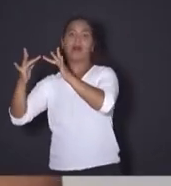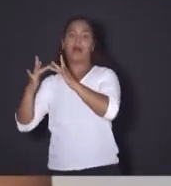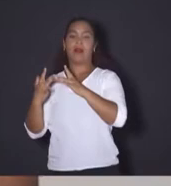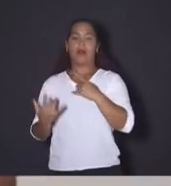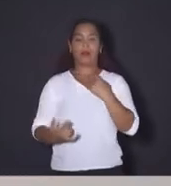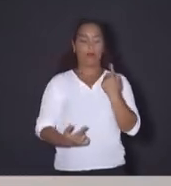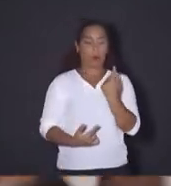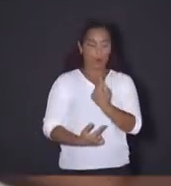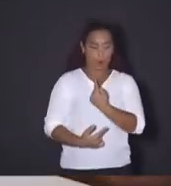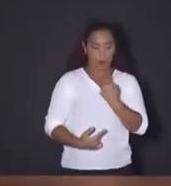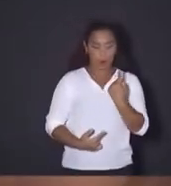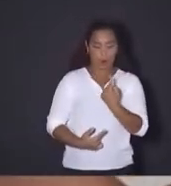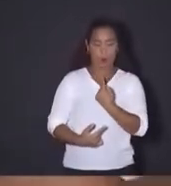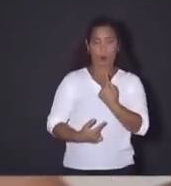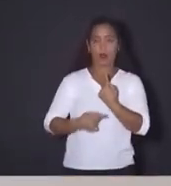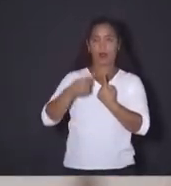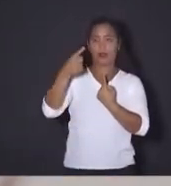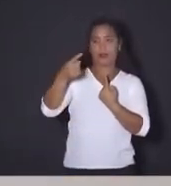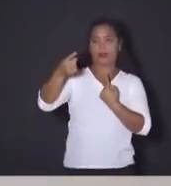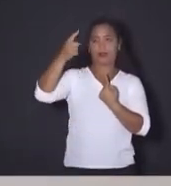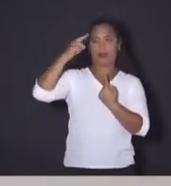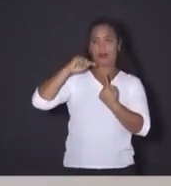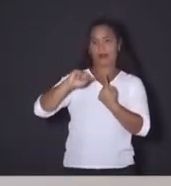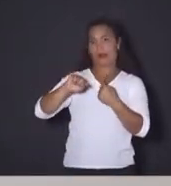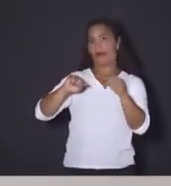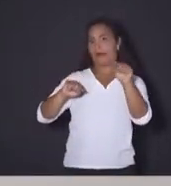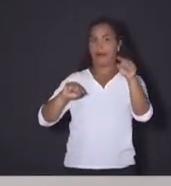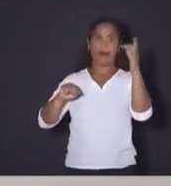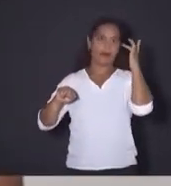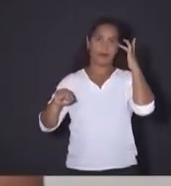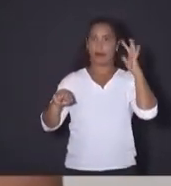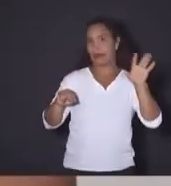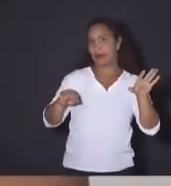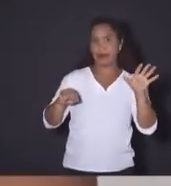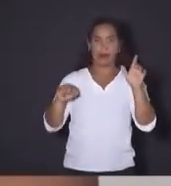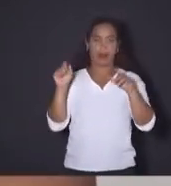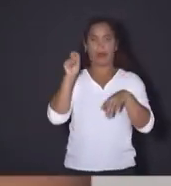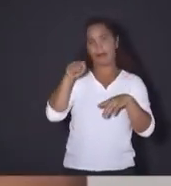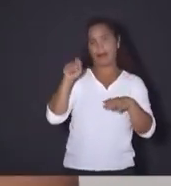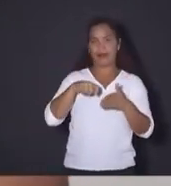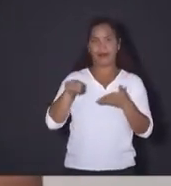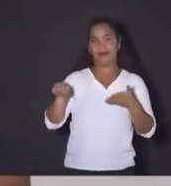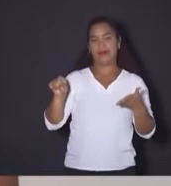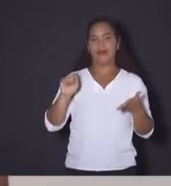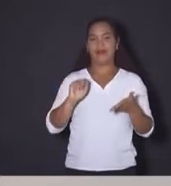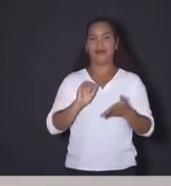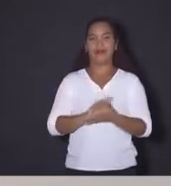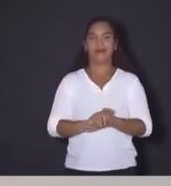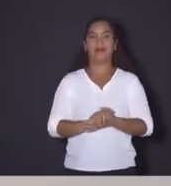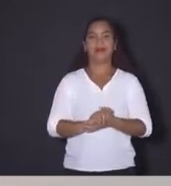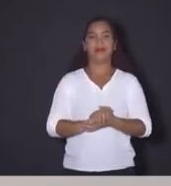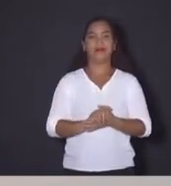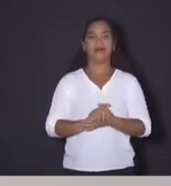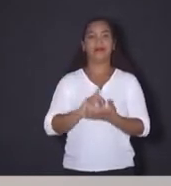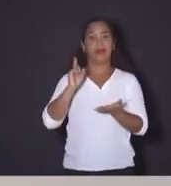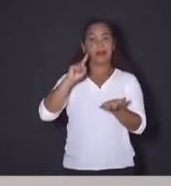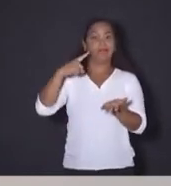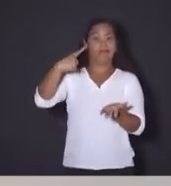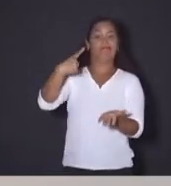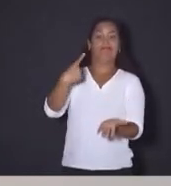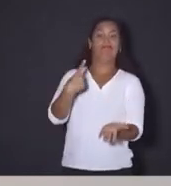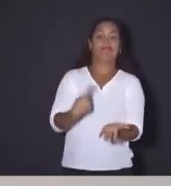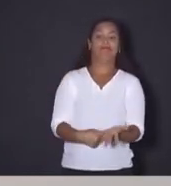e aí alguém vem e diz ainda mais com você que sequer sabe escrever conexões e aí confirma o quanto tem sido